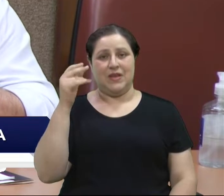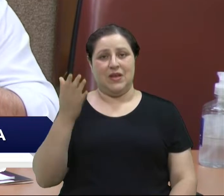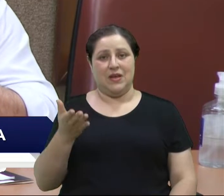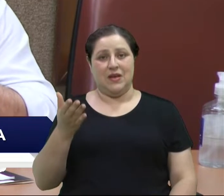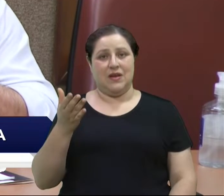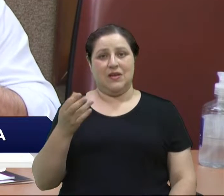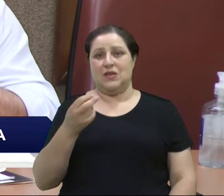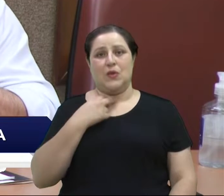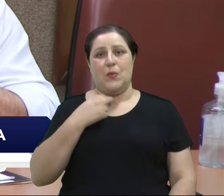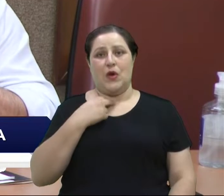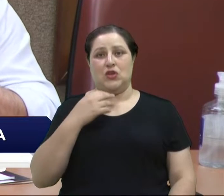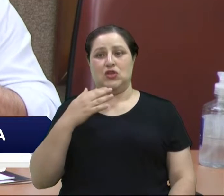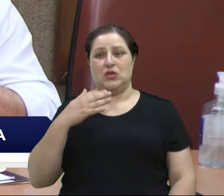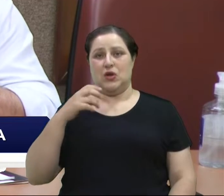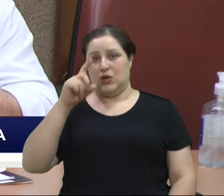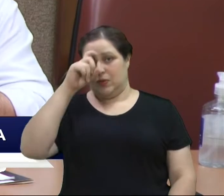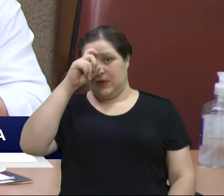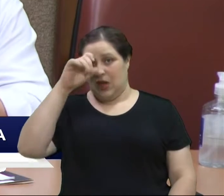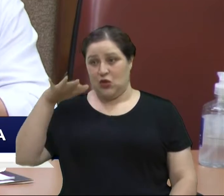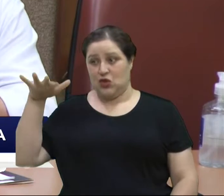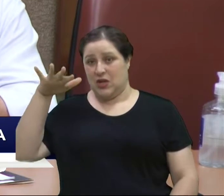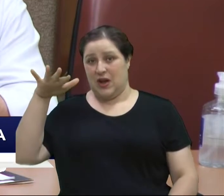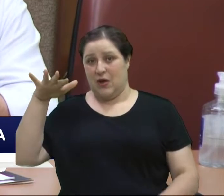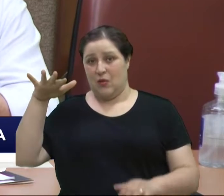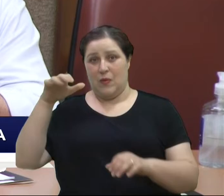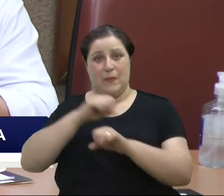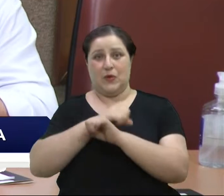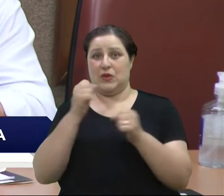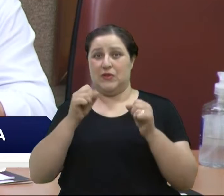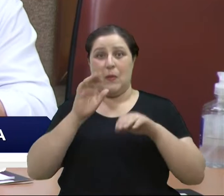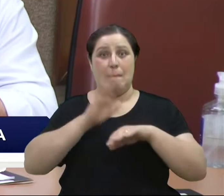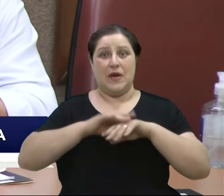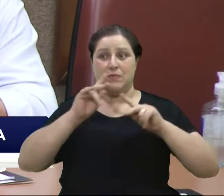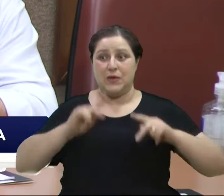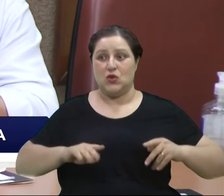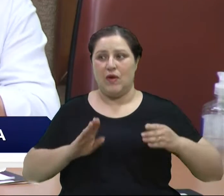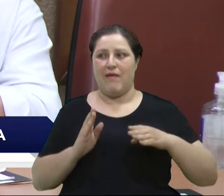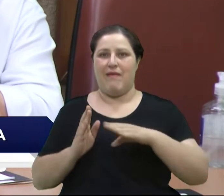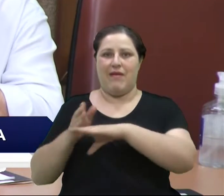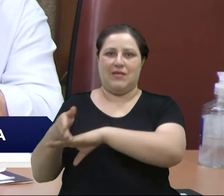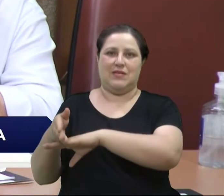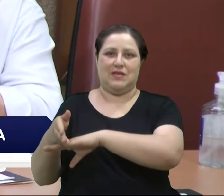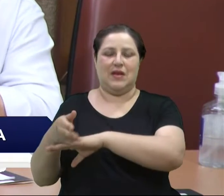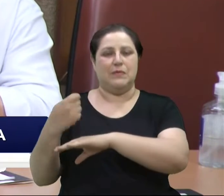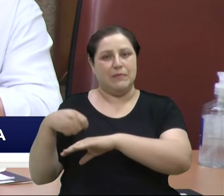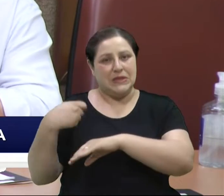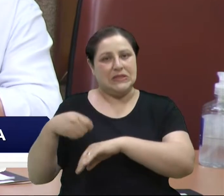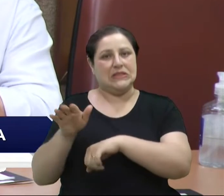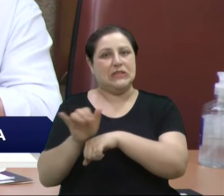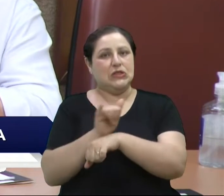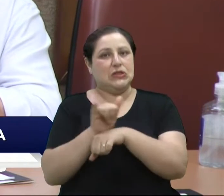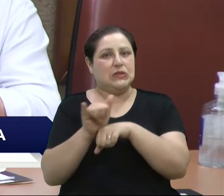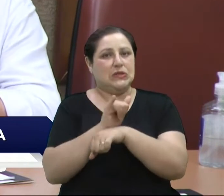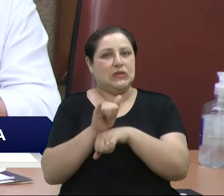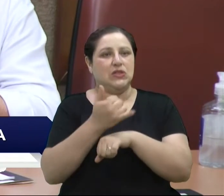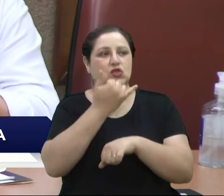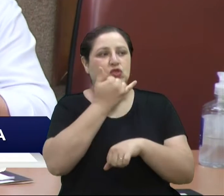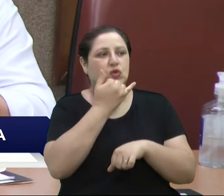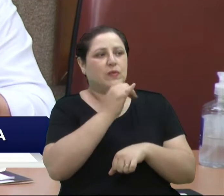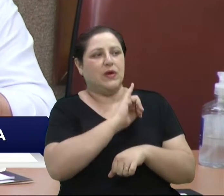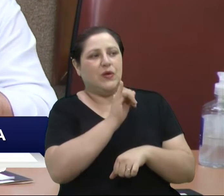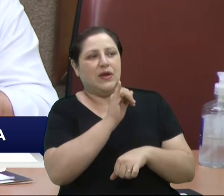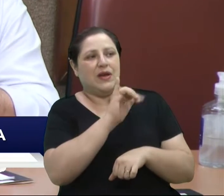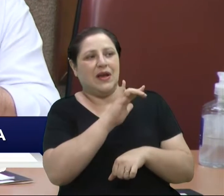entrar mais ninguém no hospital. Bem pelo contrário, secretária. Nós temos que achar um mecanismo, e eu não cumprimentei a Cláudia. Cláudia, desculpa,